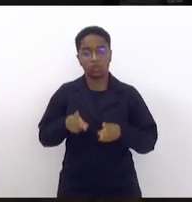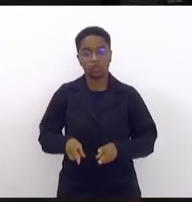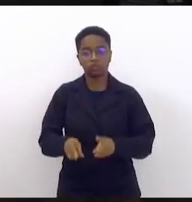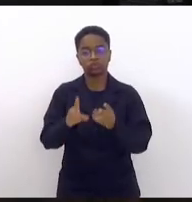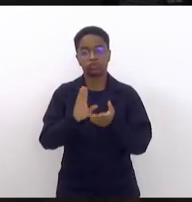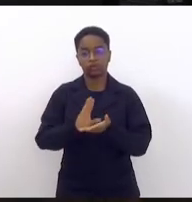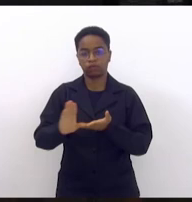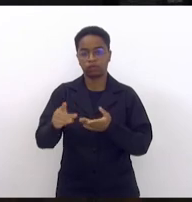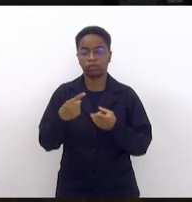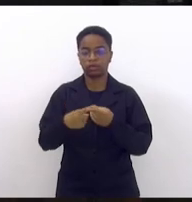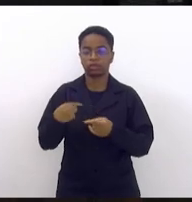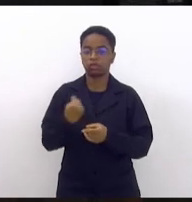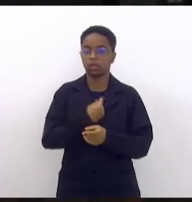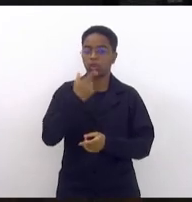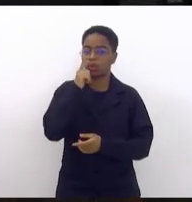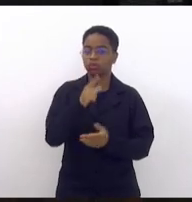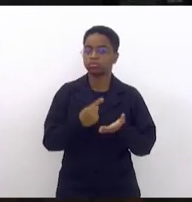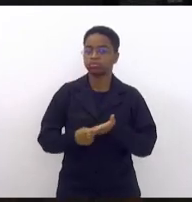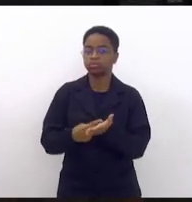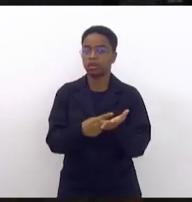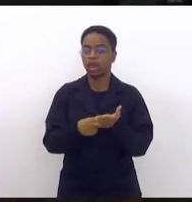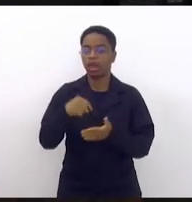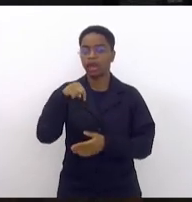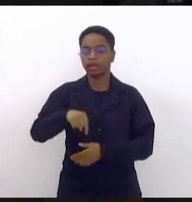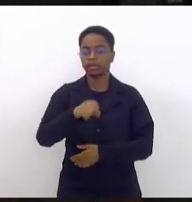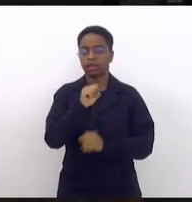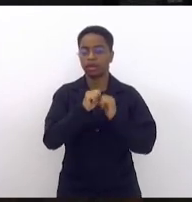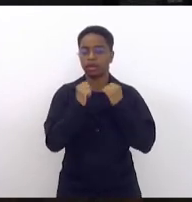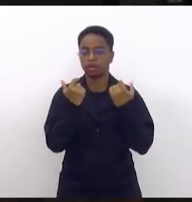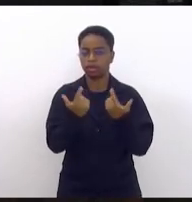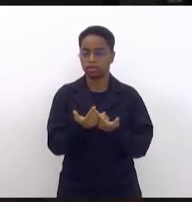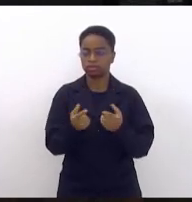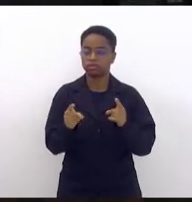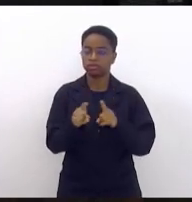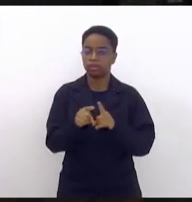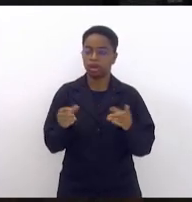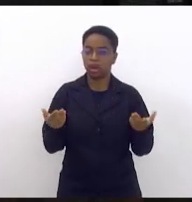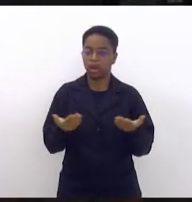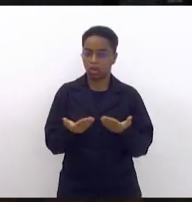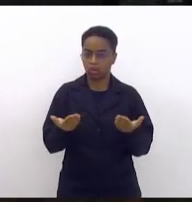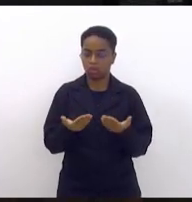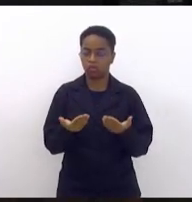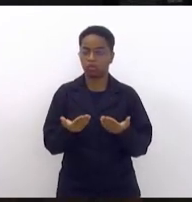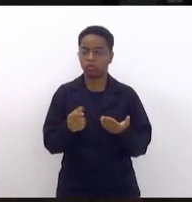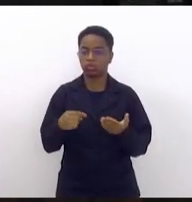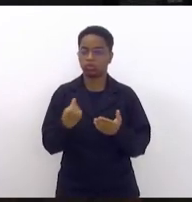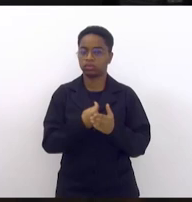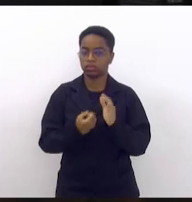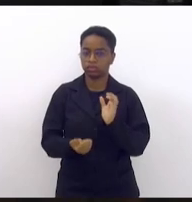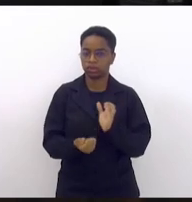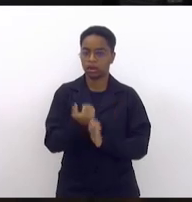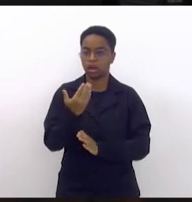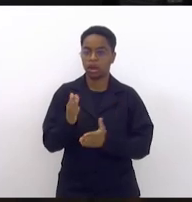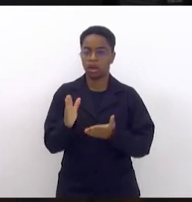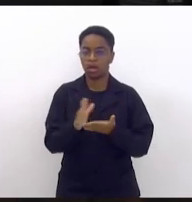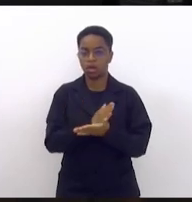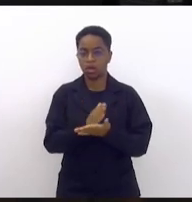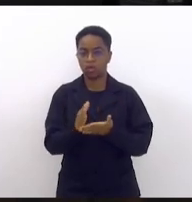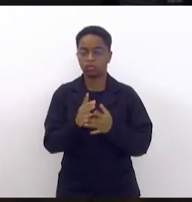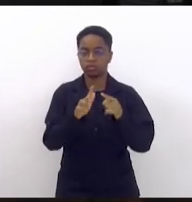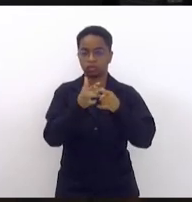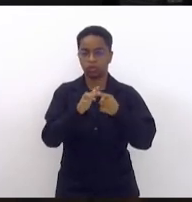Foi um acordo que nós conseguimos construir aqui na casa agora nós vamos eh eh implementar algumas eh